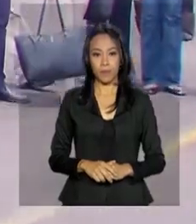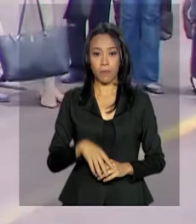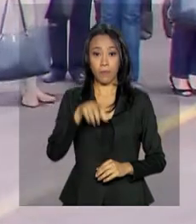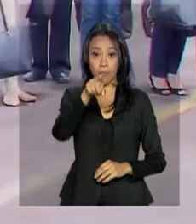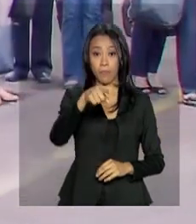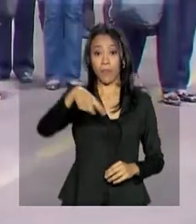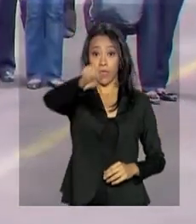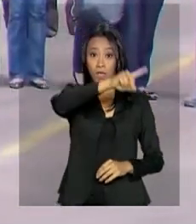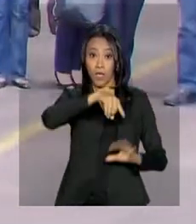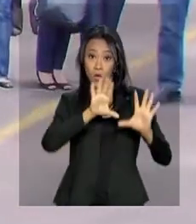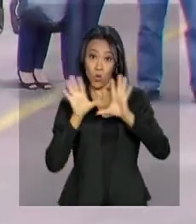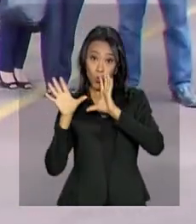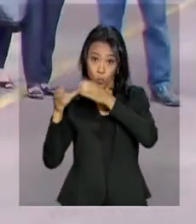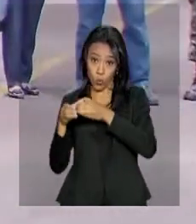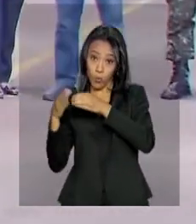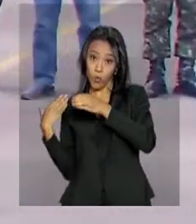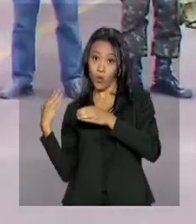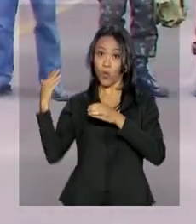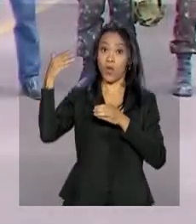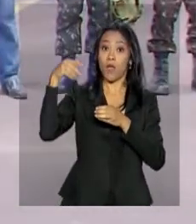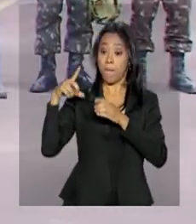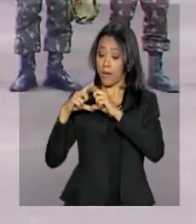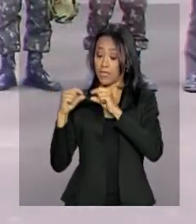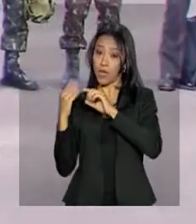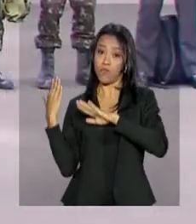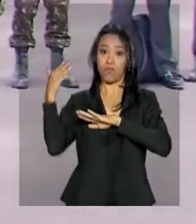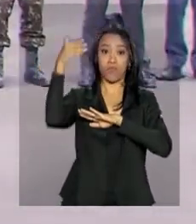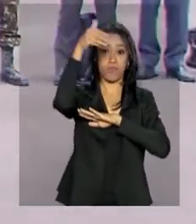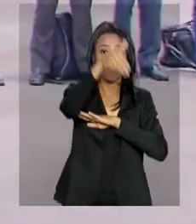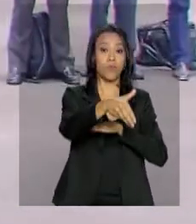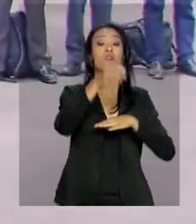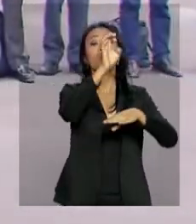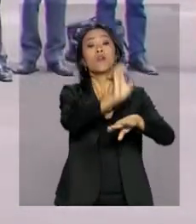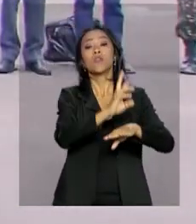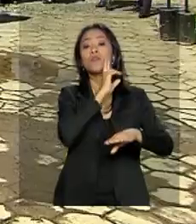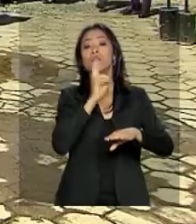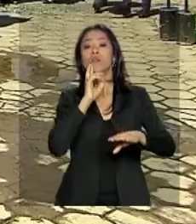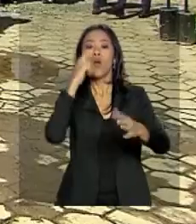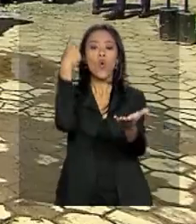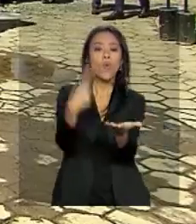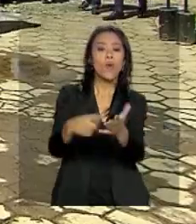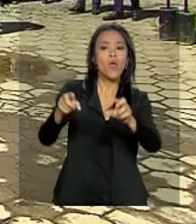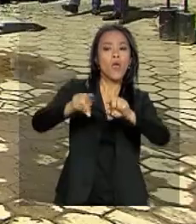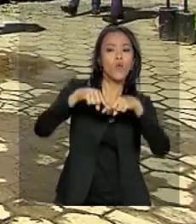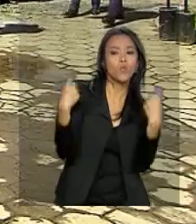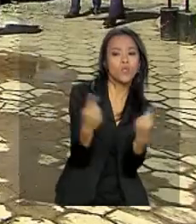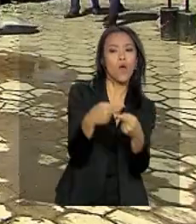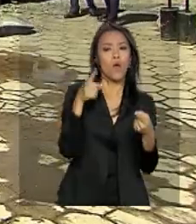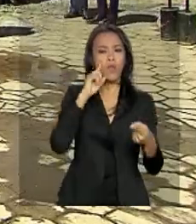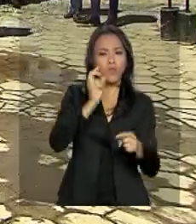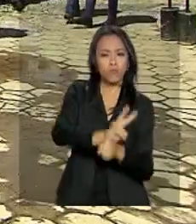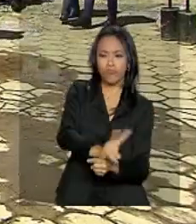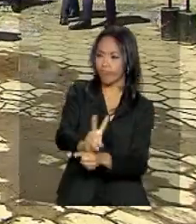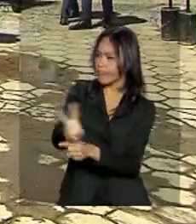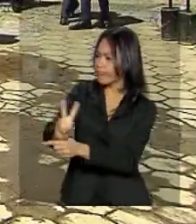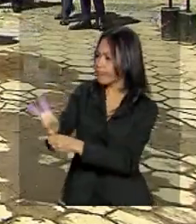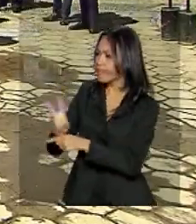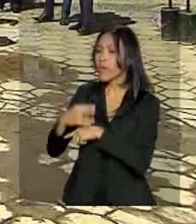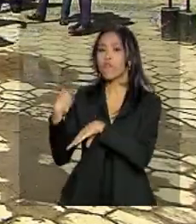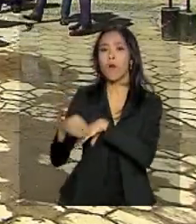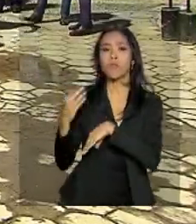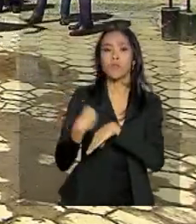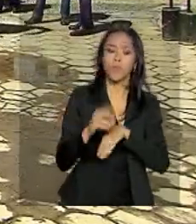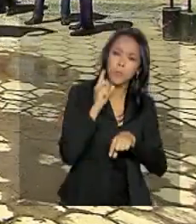Vindos de Brasília, os técnicos de 11 ministérios se reuniram com representantes locais e vistoriaram as instalações em busca de